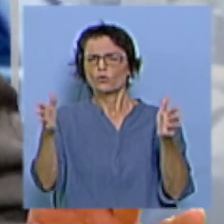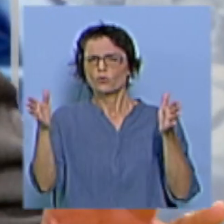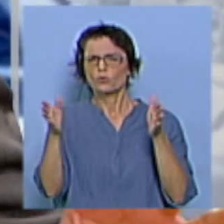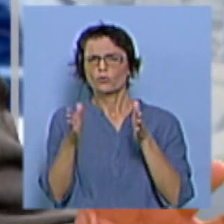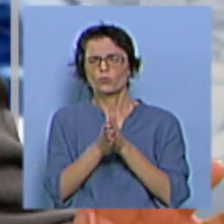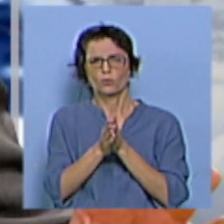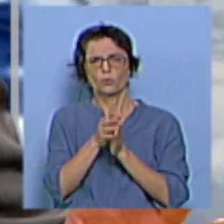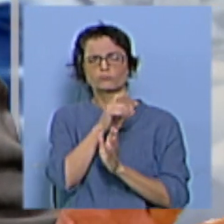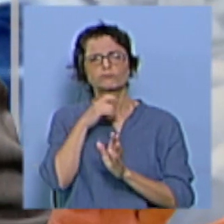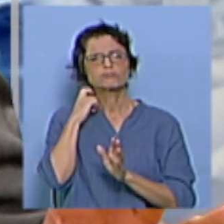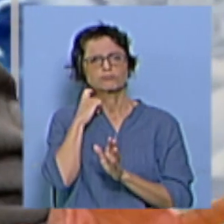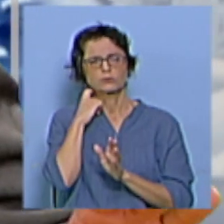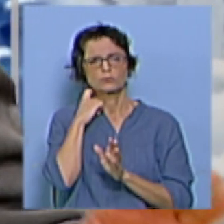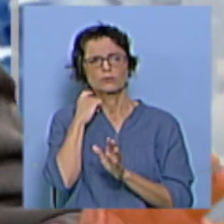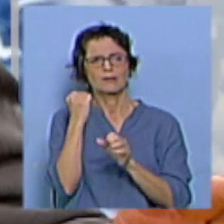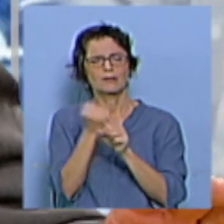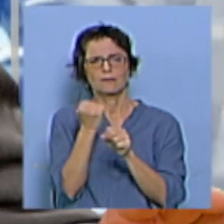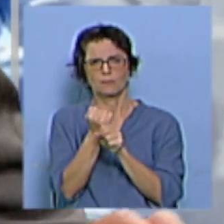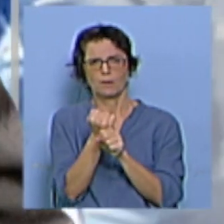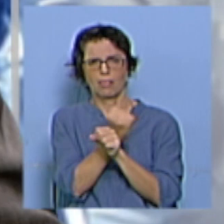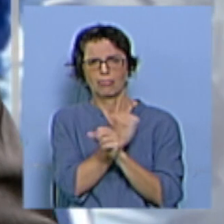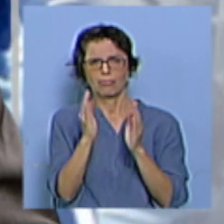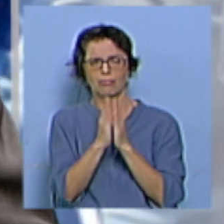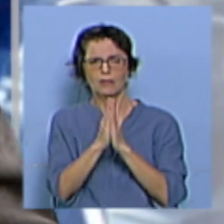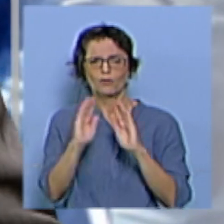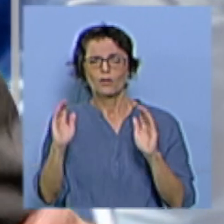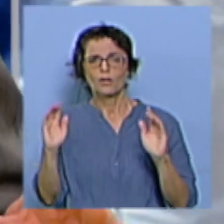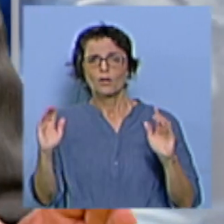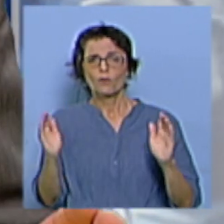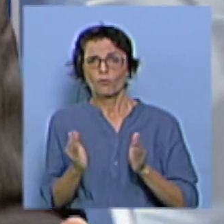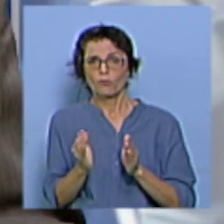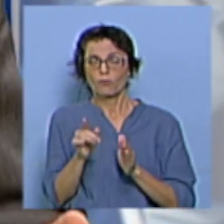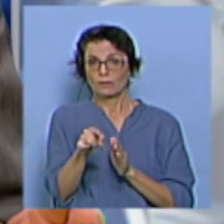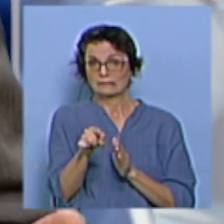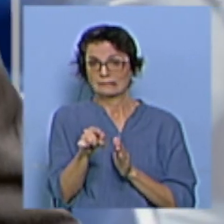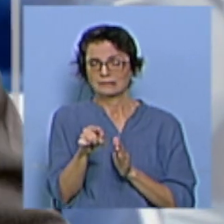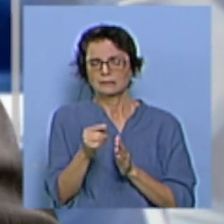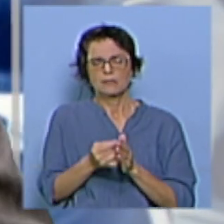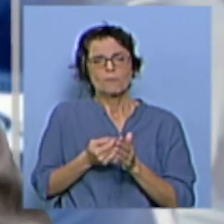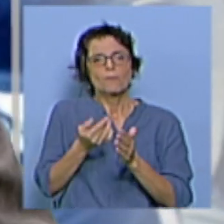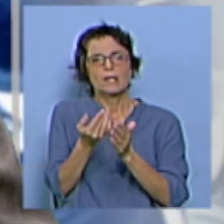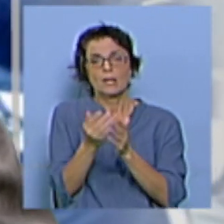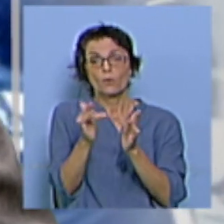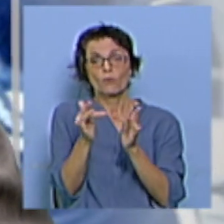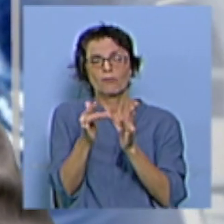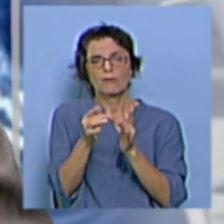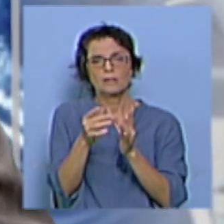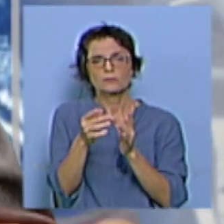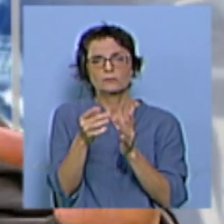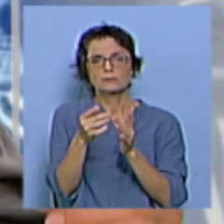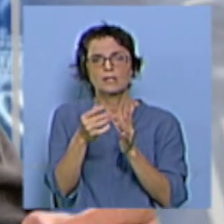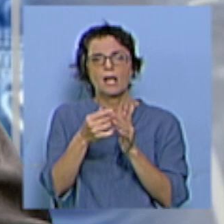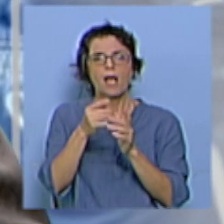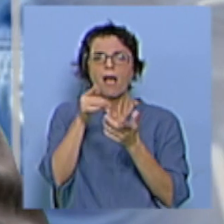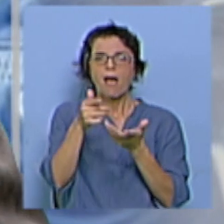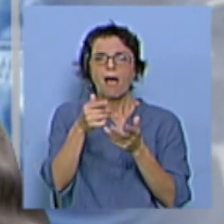reenviado para todos os militares e para todos os elementos de força de segurança. Portanto, em teoria, eu quero dizer que a toda a hora e a